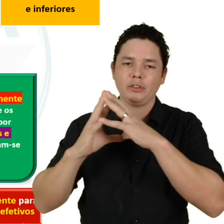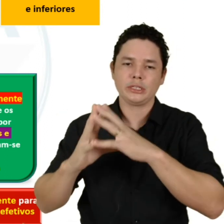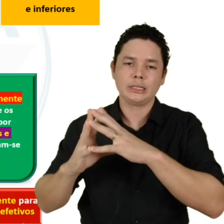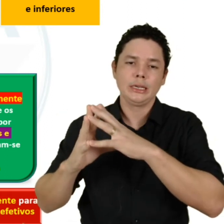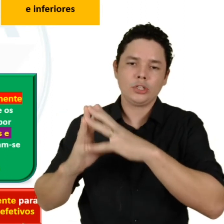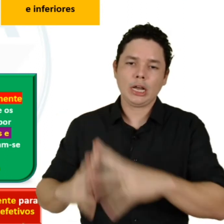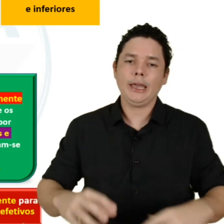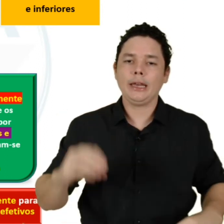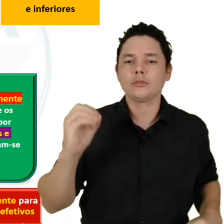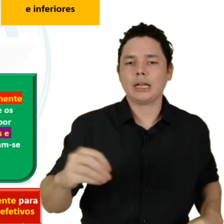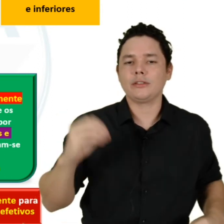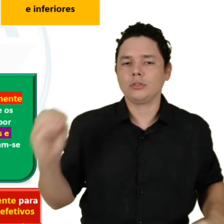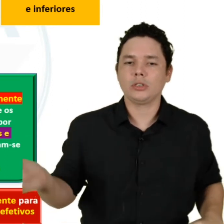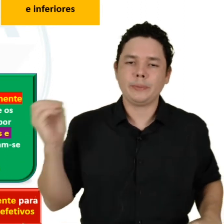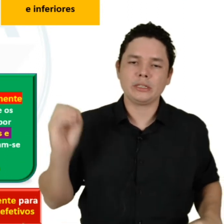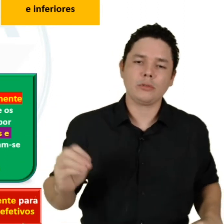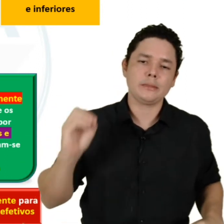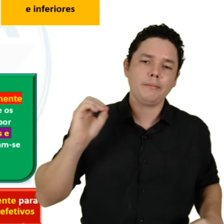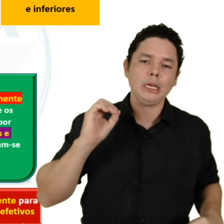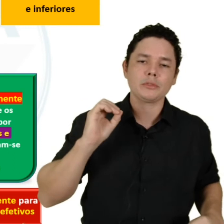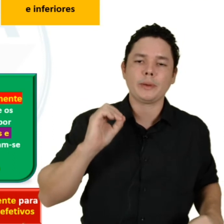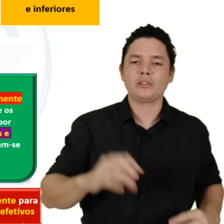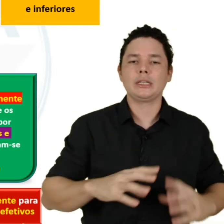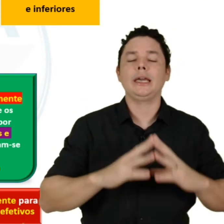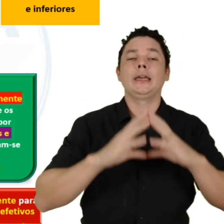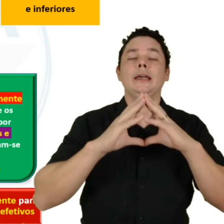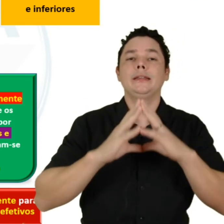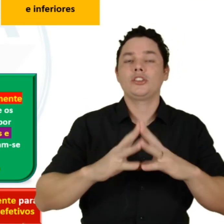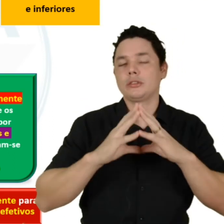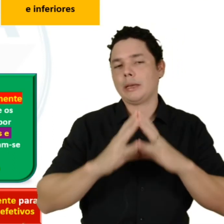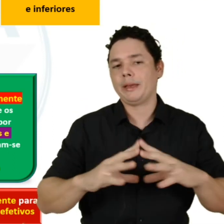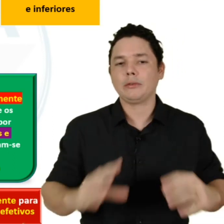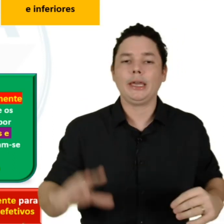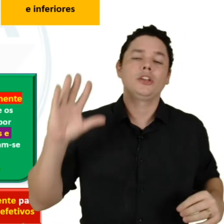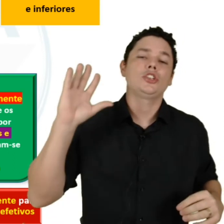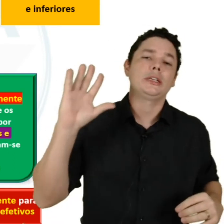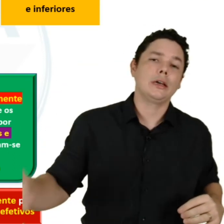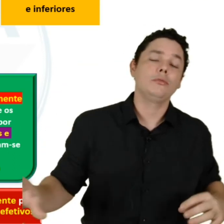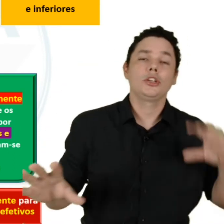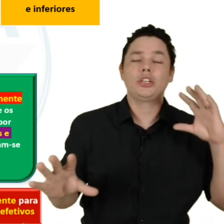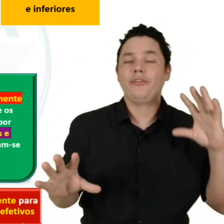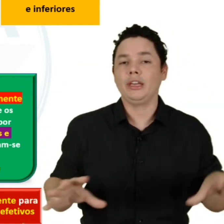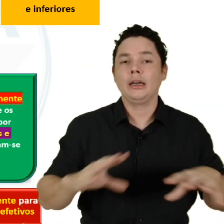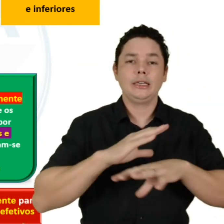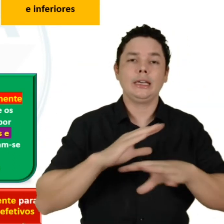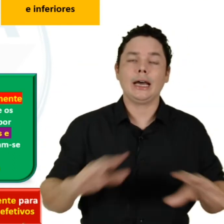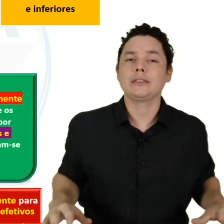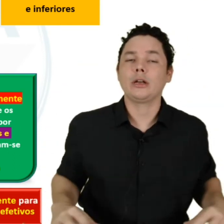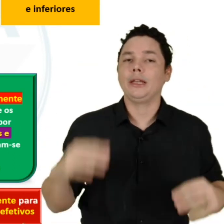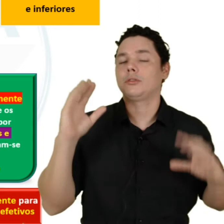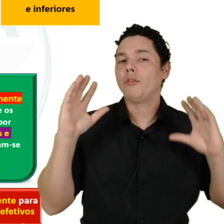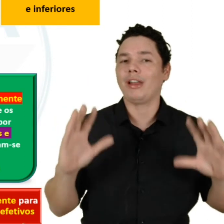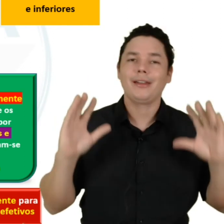por servidores de carreira nos casos e condições percentuais mínimos previstos em lei. Destinam-se apenas ao quê? Direção, chefia e